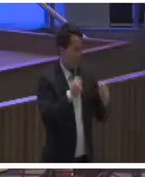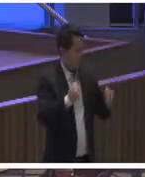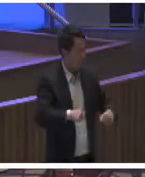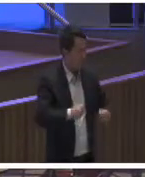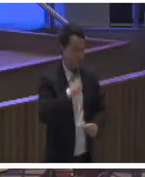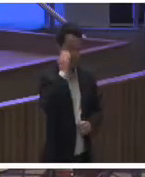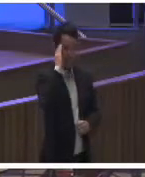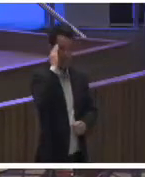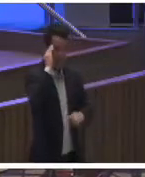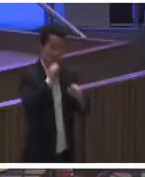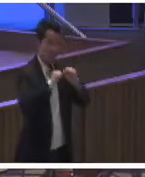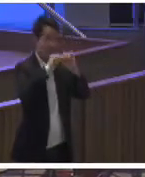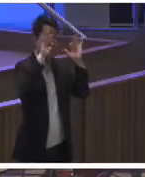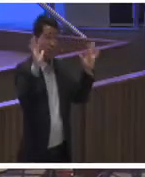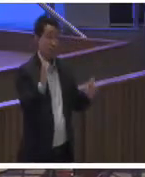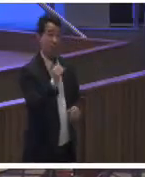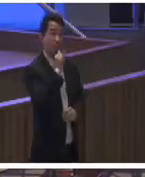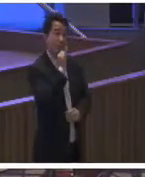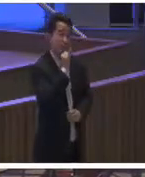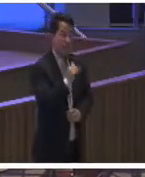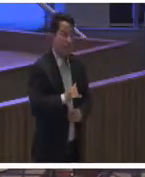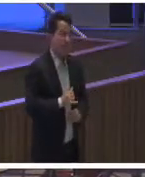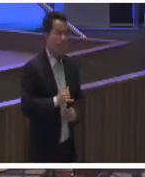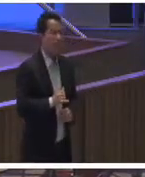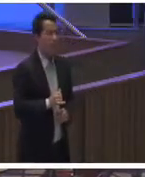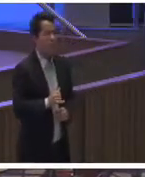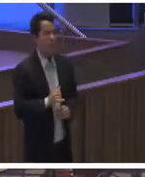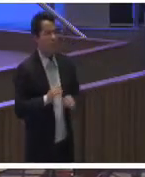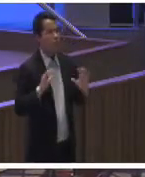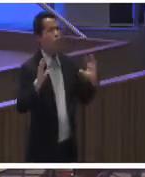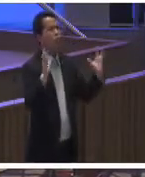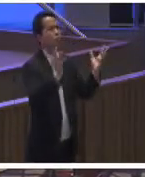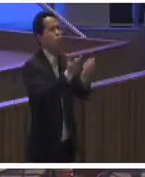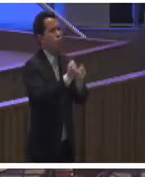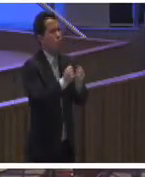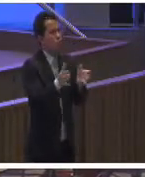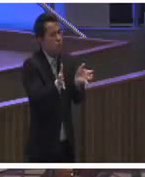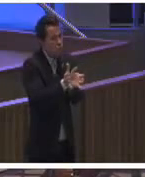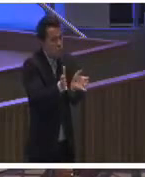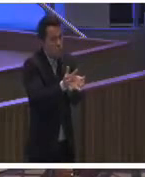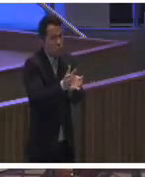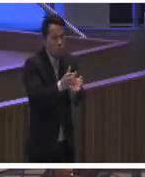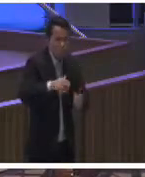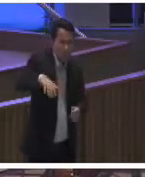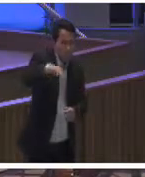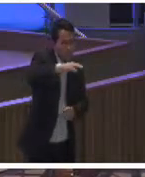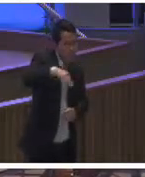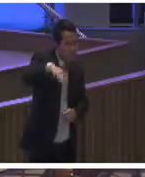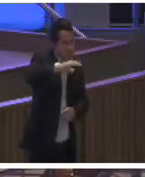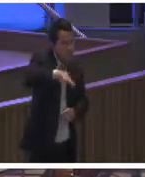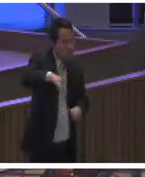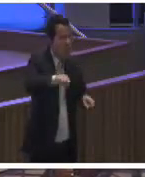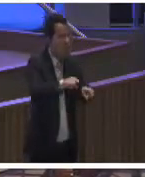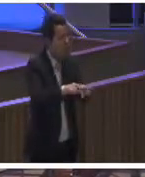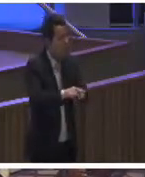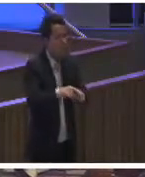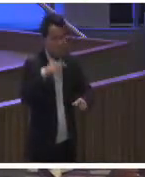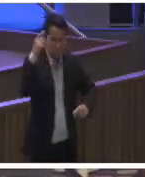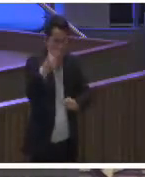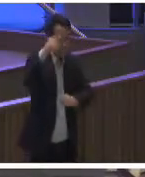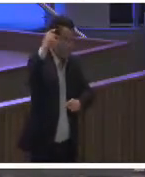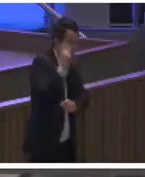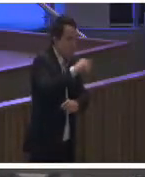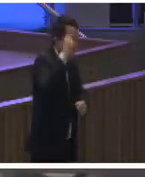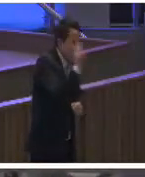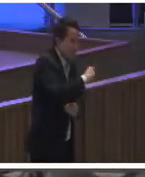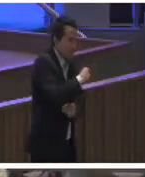eles próprios, como também toda a comunidade da fé. Uma das questões que a gente,